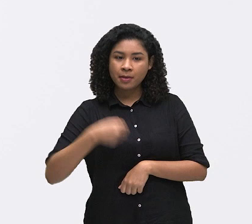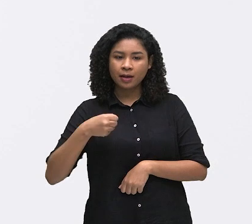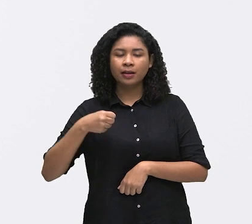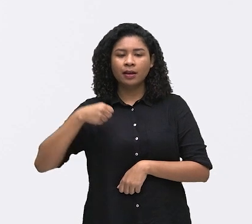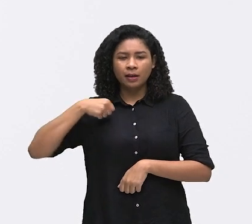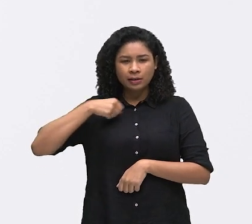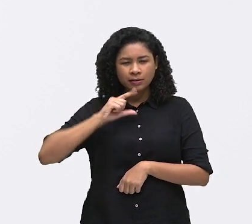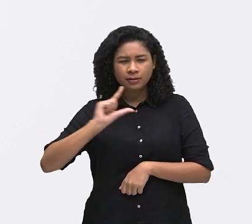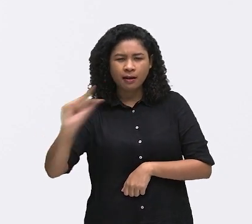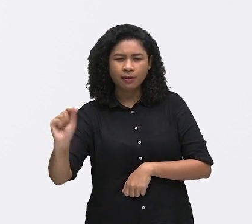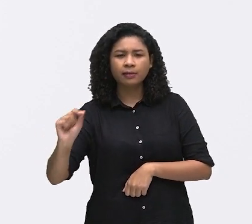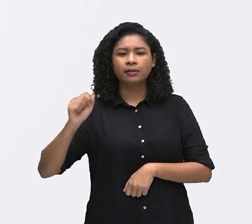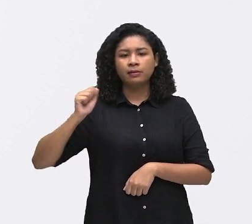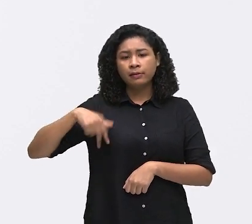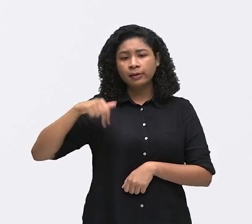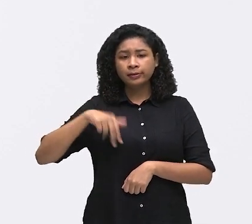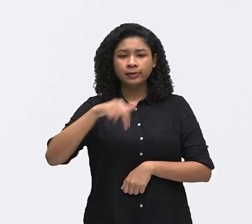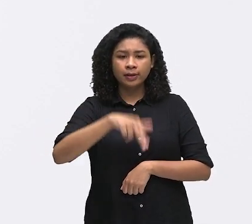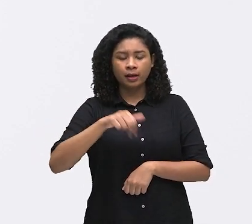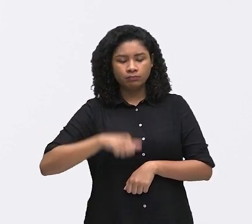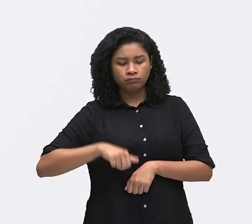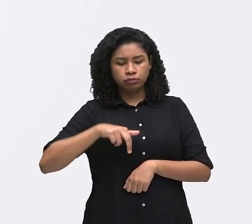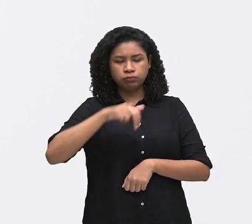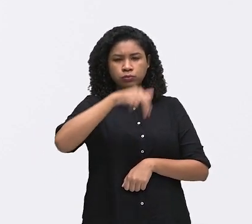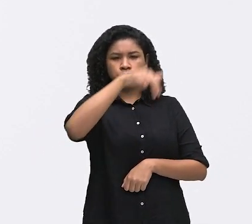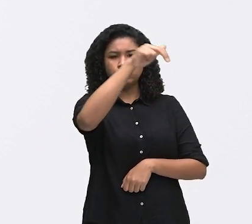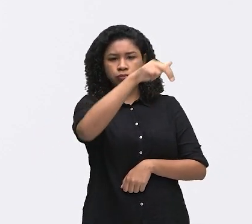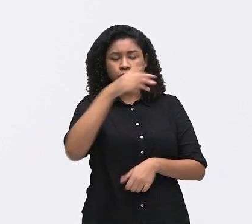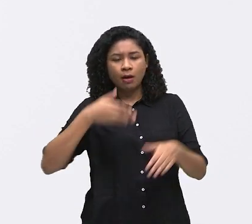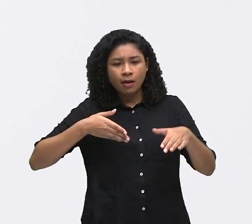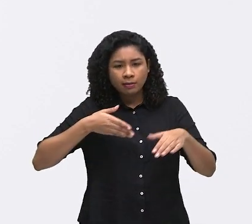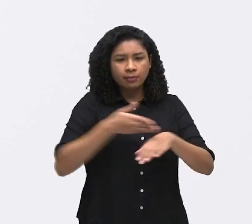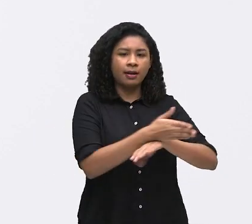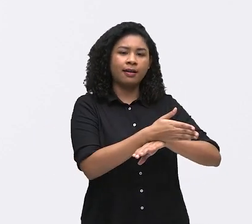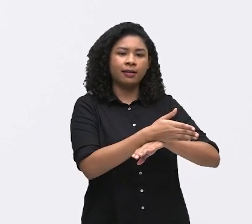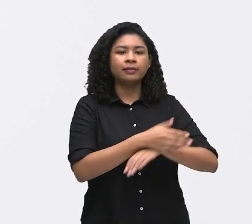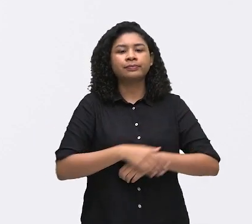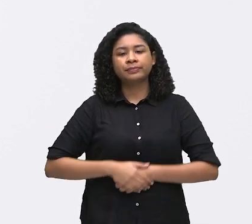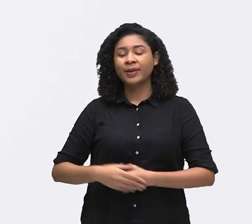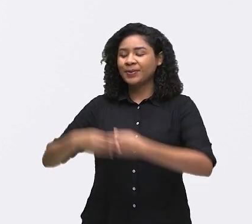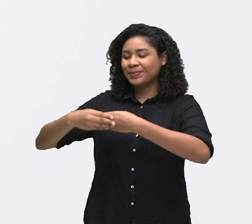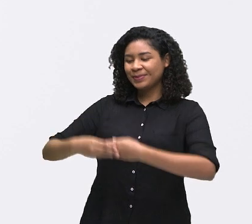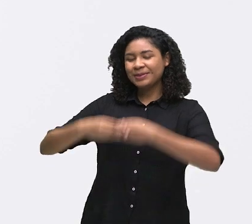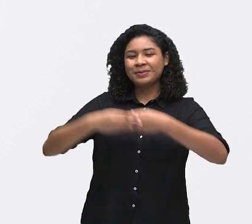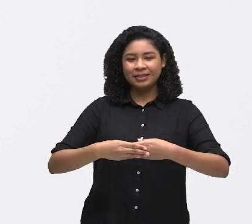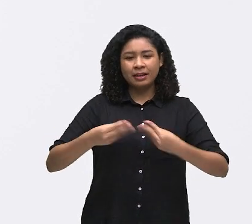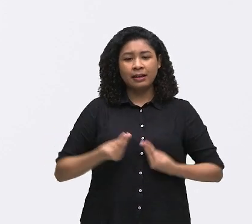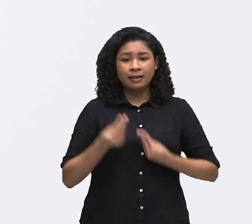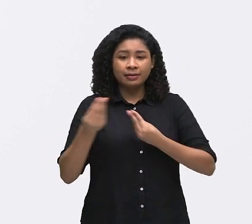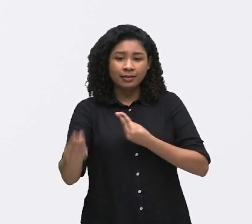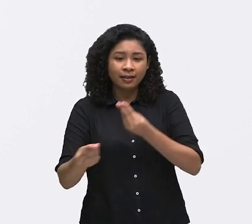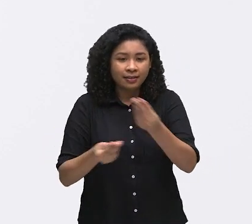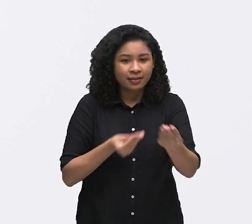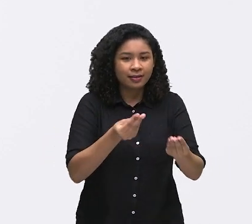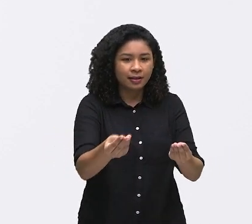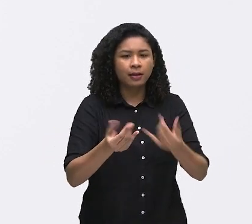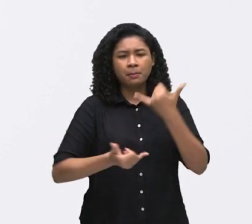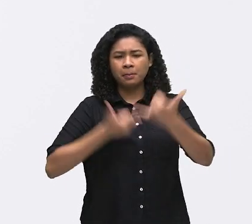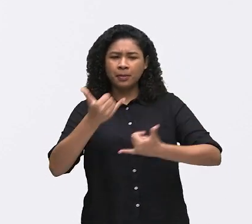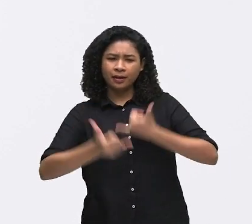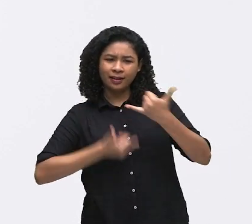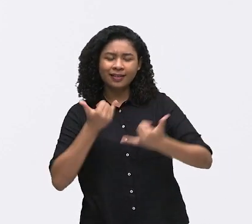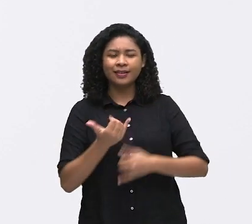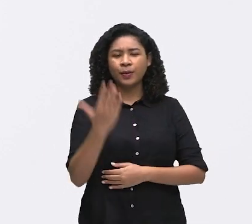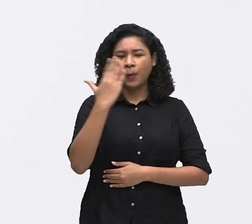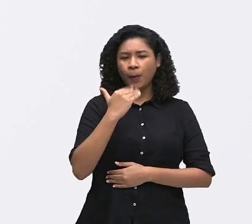saí, andei, subi, entrei, cumprimentei, entreguei, brinquei,